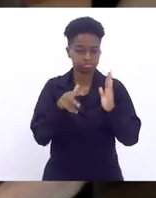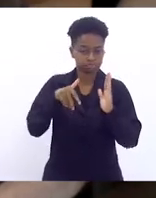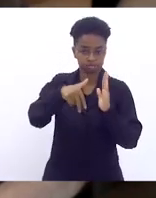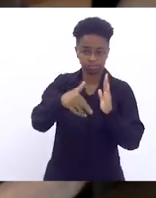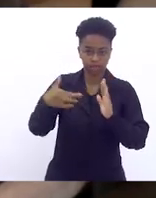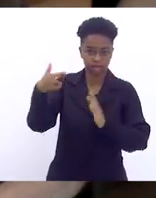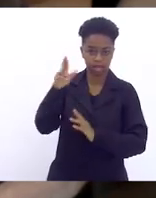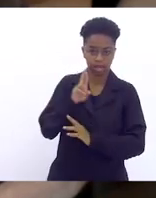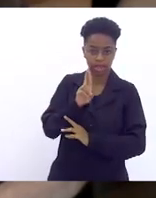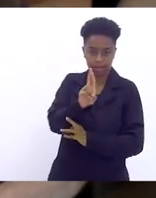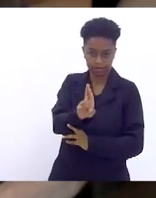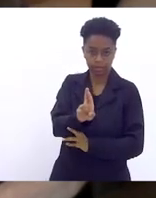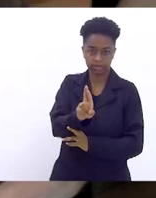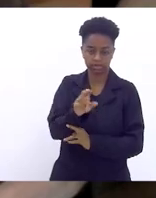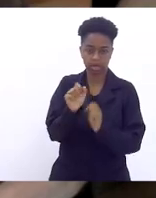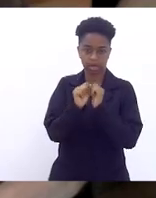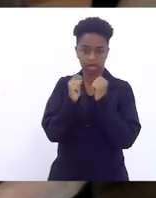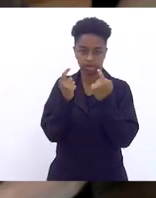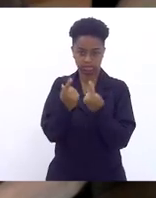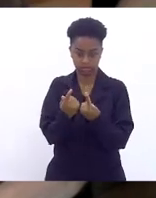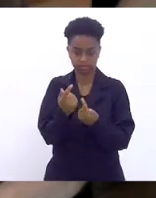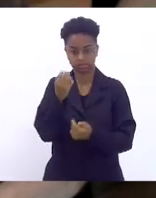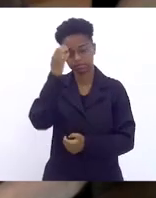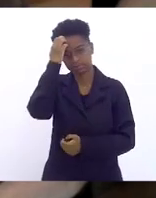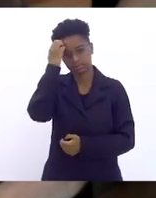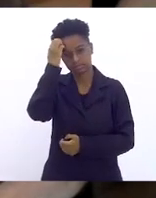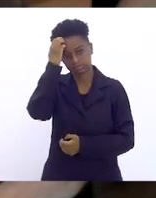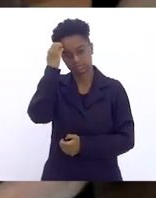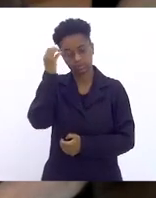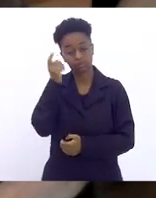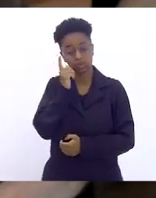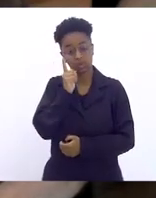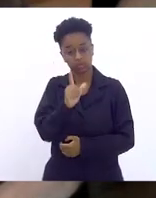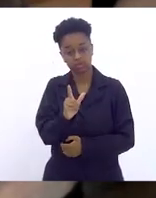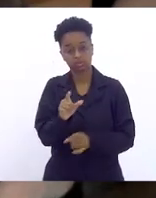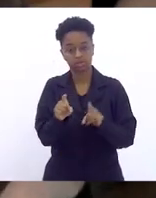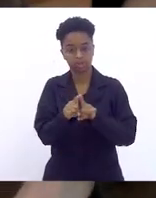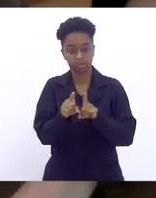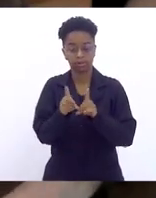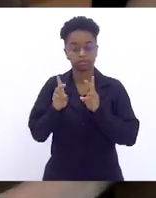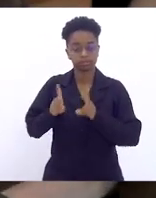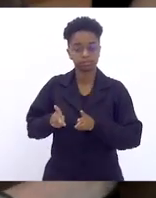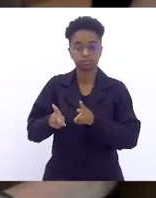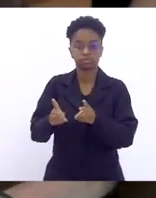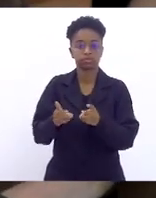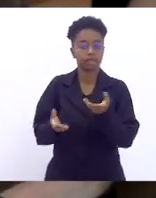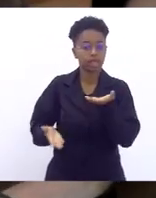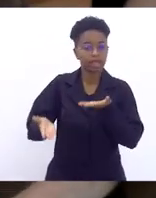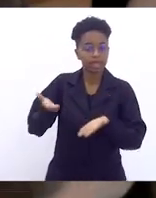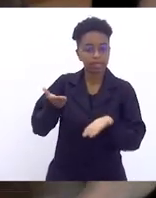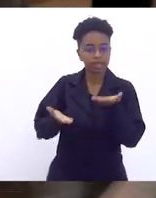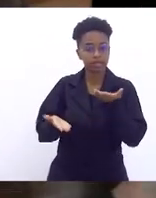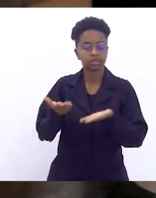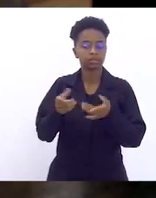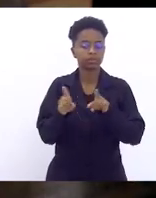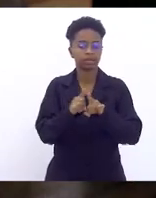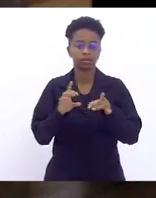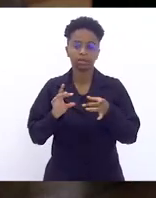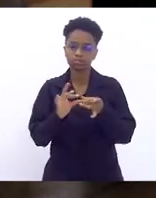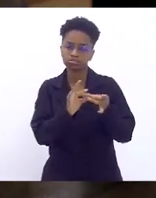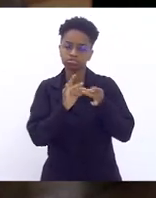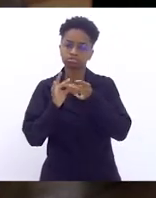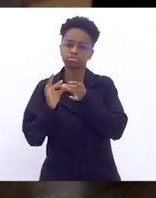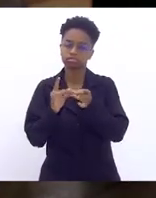é da alerj garantindo não é também a permanência desse equilíbrio e dessa harmonia